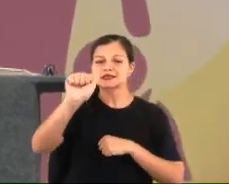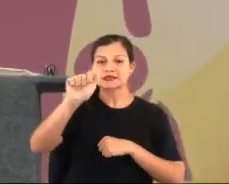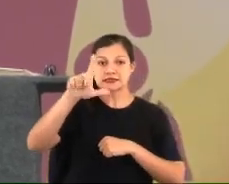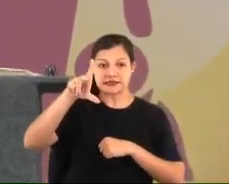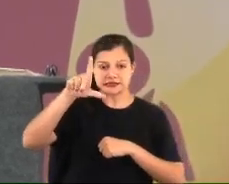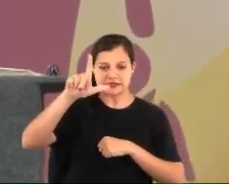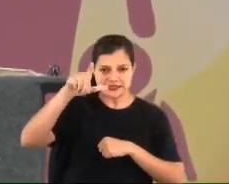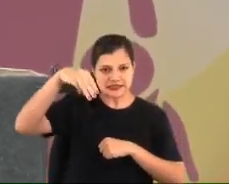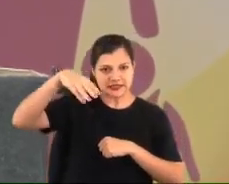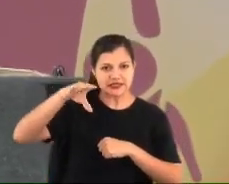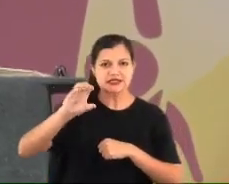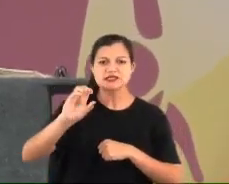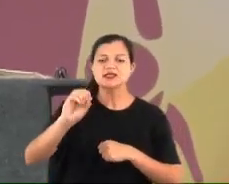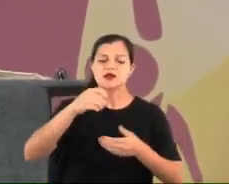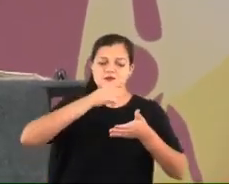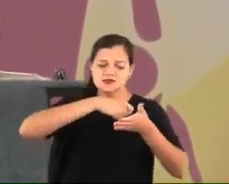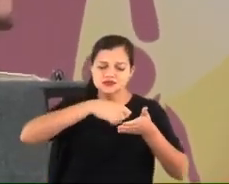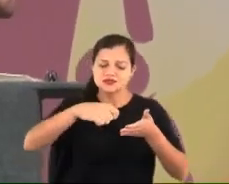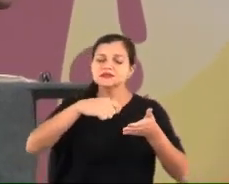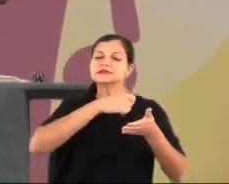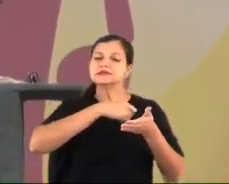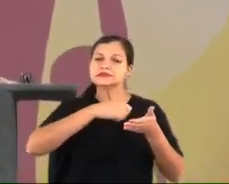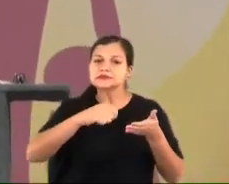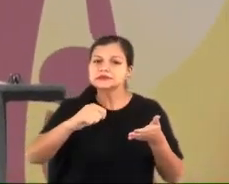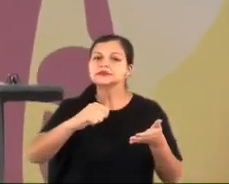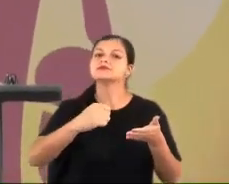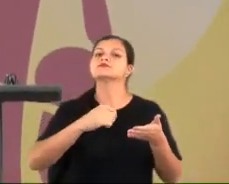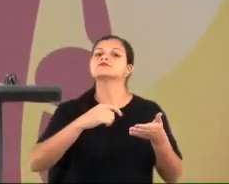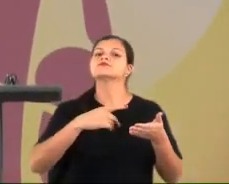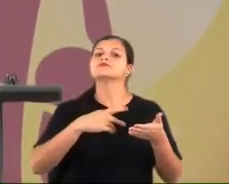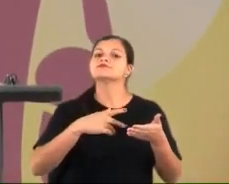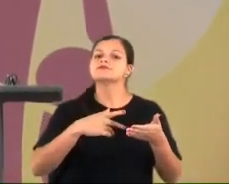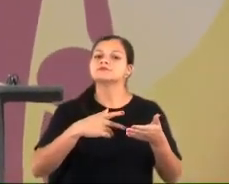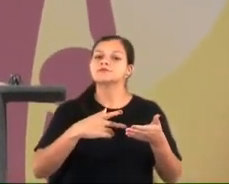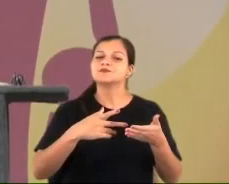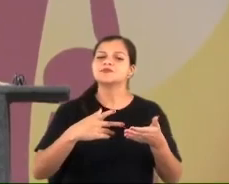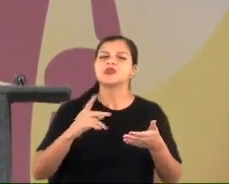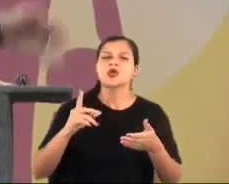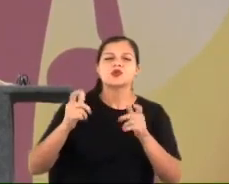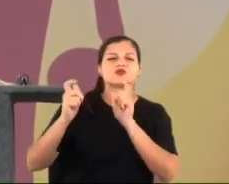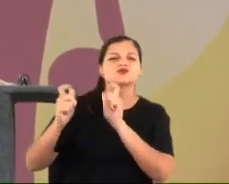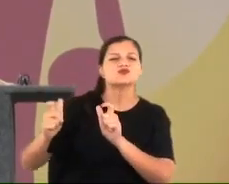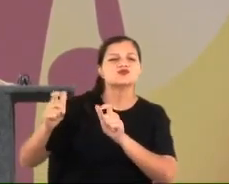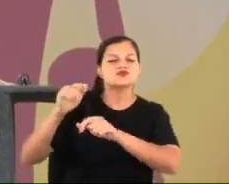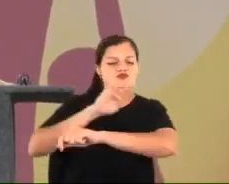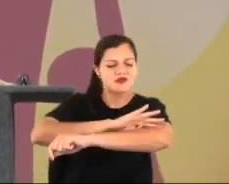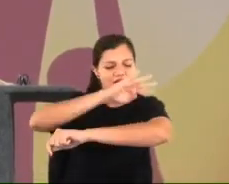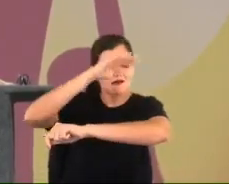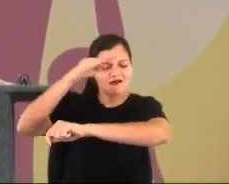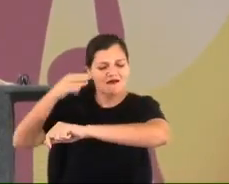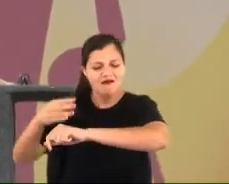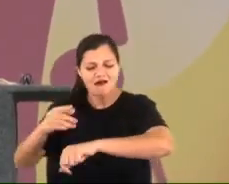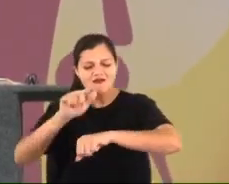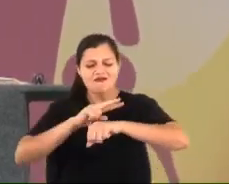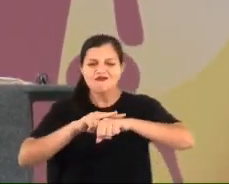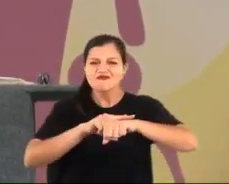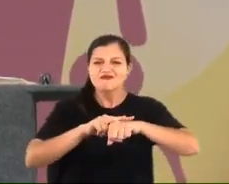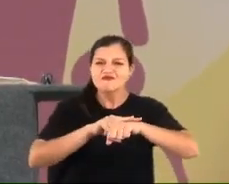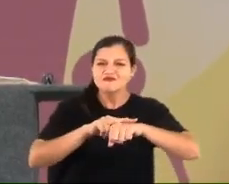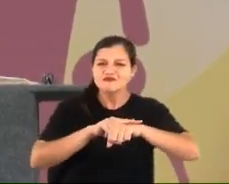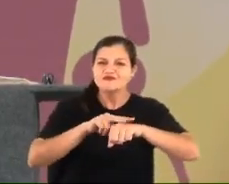escrito, composto nas colinas verdejantes